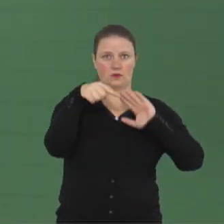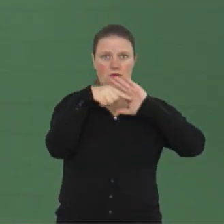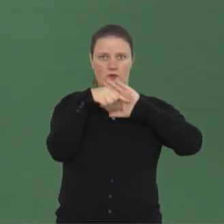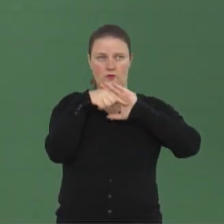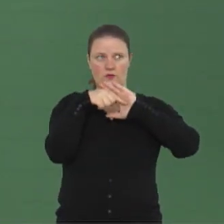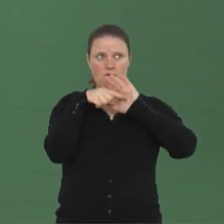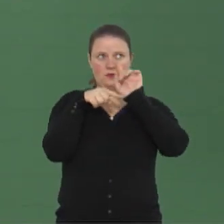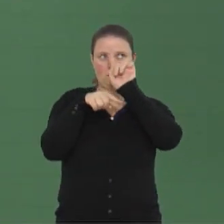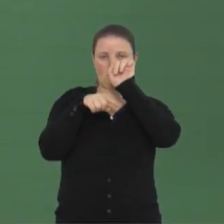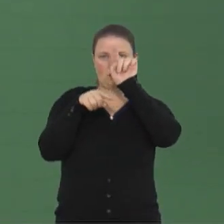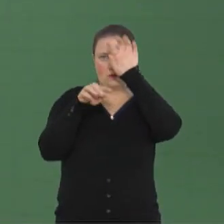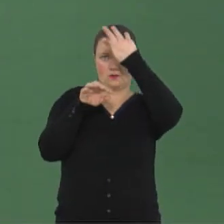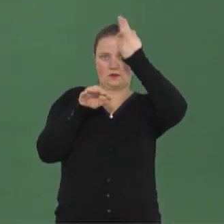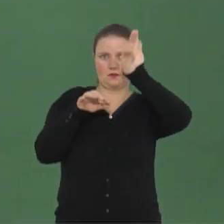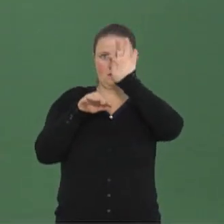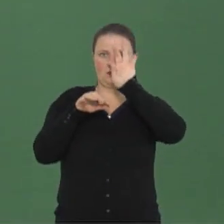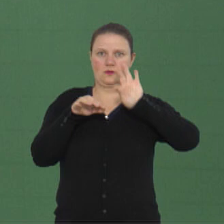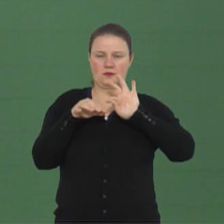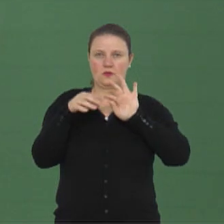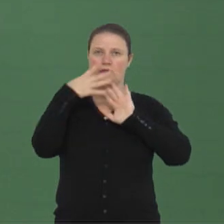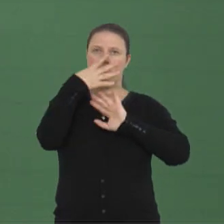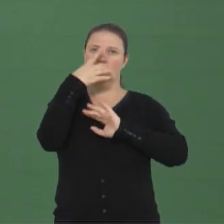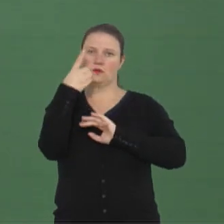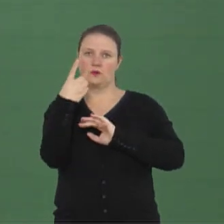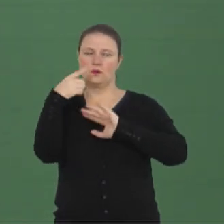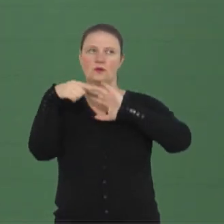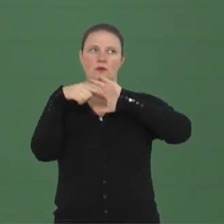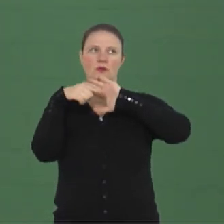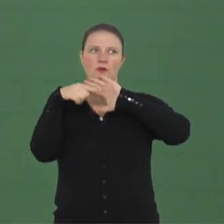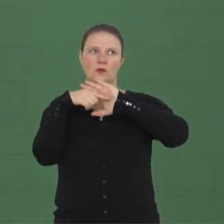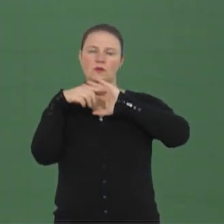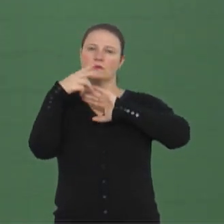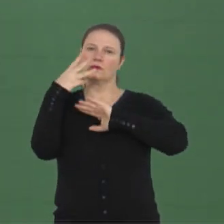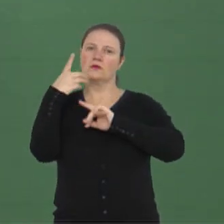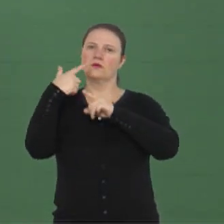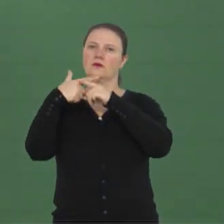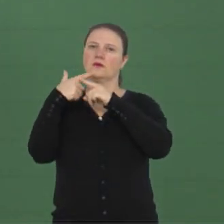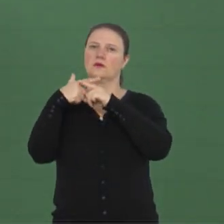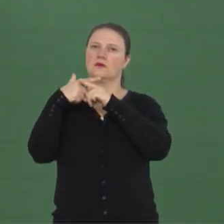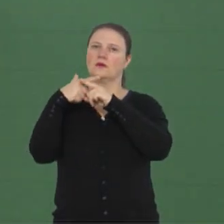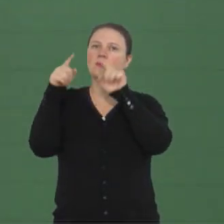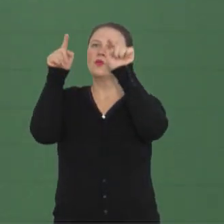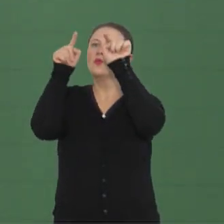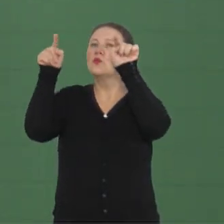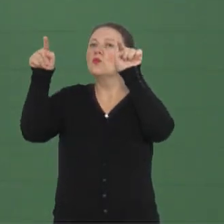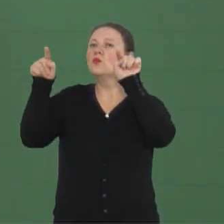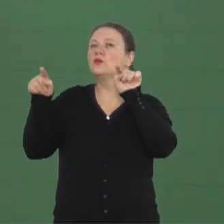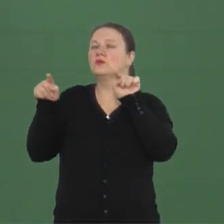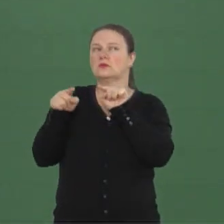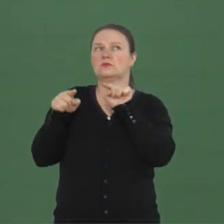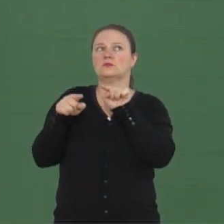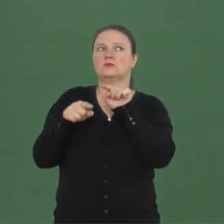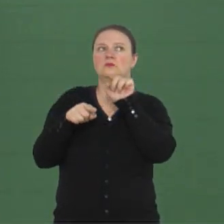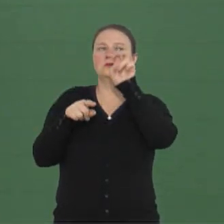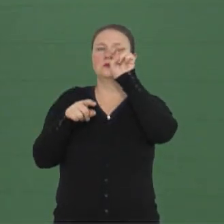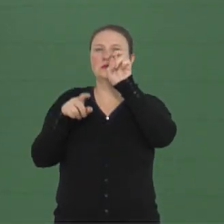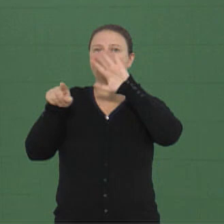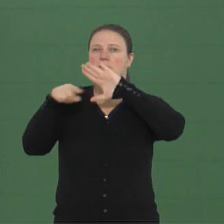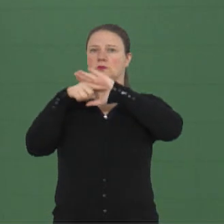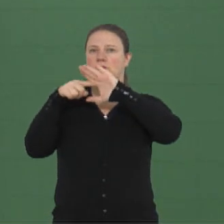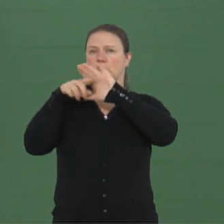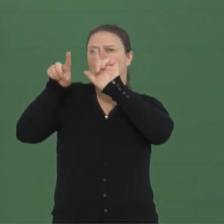menos, abre as chaves, 41 menos 3 vezes o que está dentro do colchete. 5 menos o que está dentro